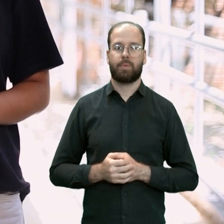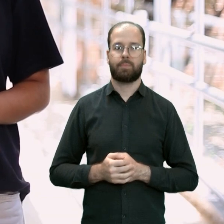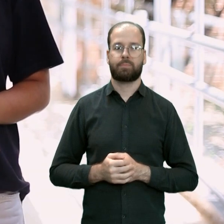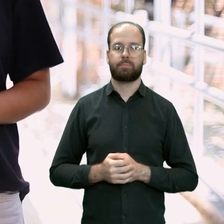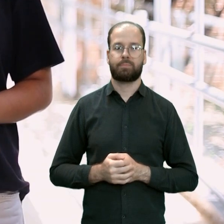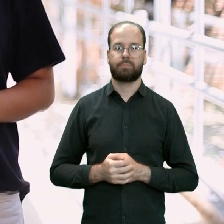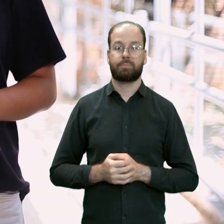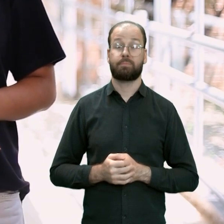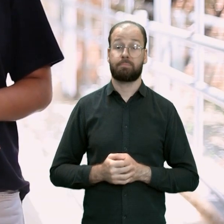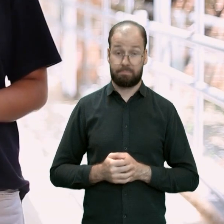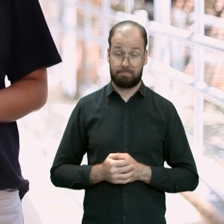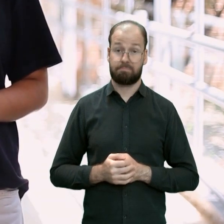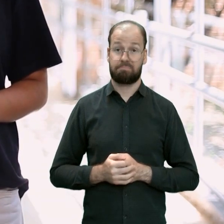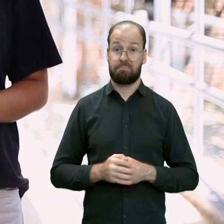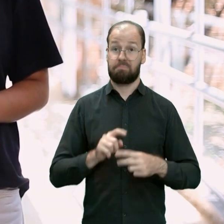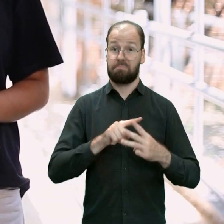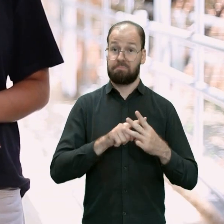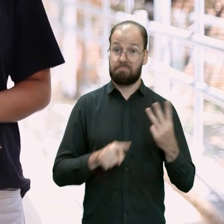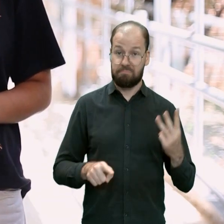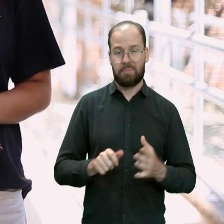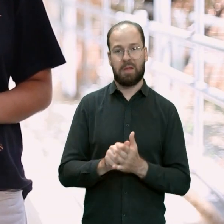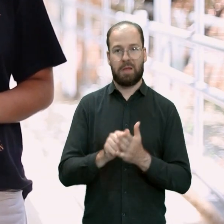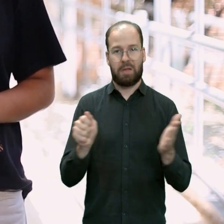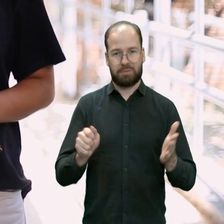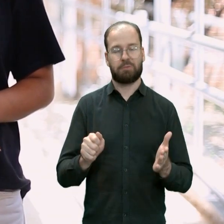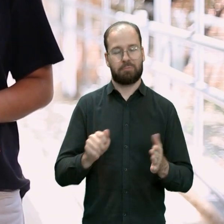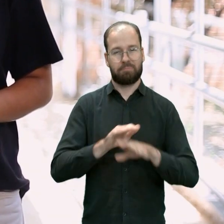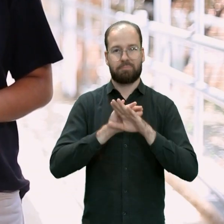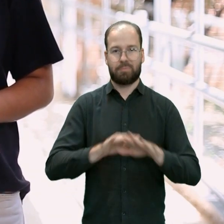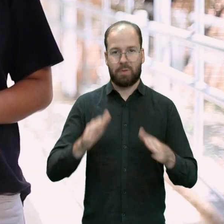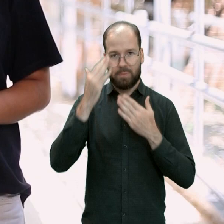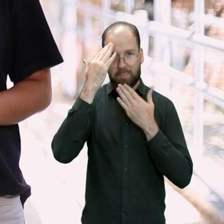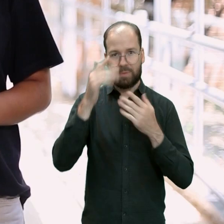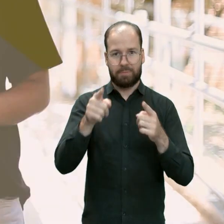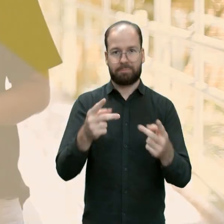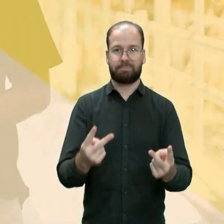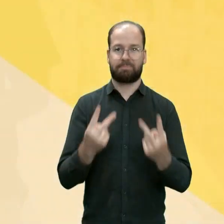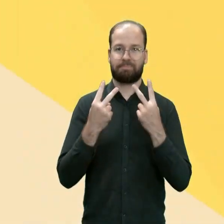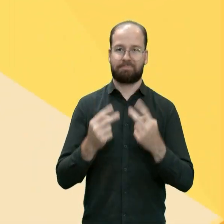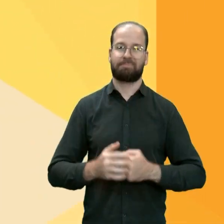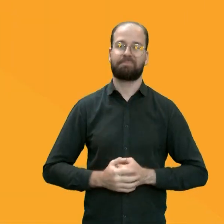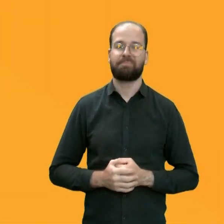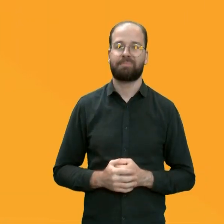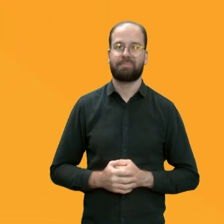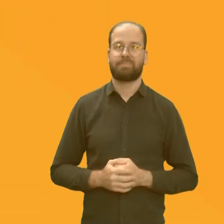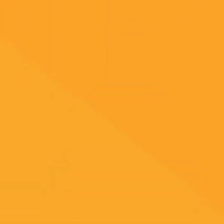ppgef.ffd.fg.br. E essa foi mais uma Agenda UFG. Obrigada a você que nos acompanha.